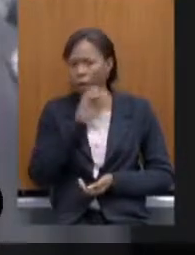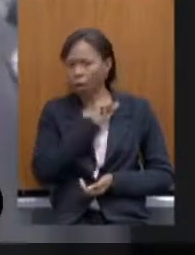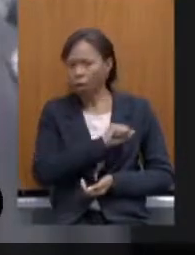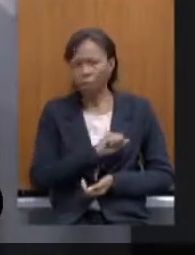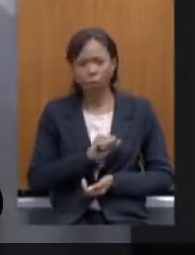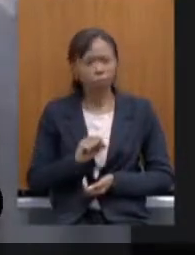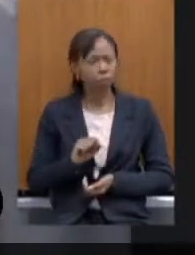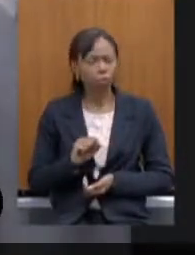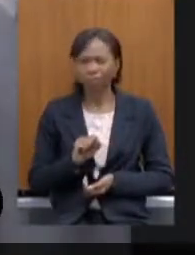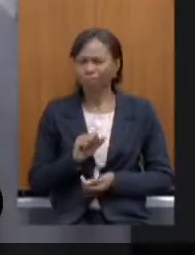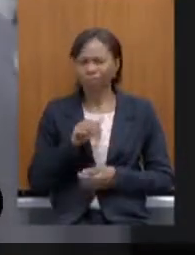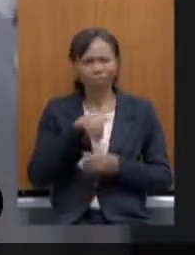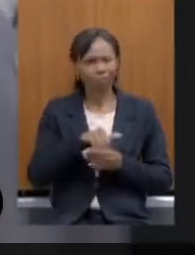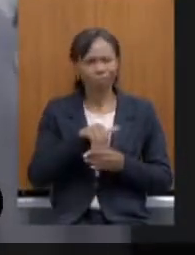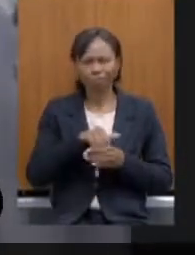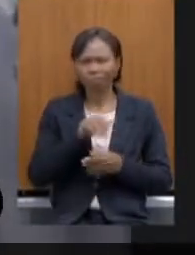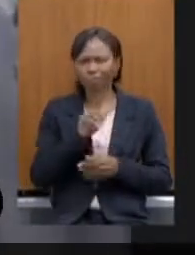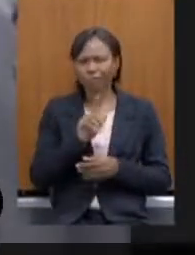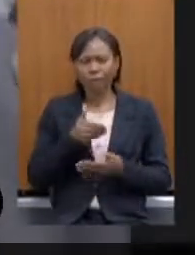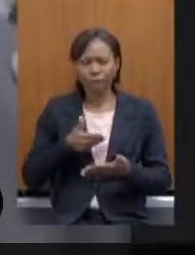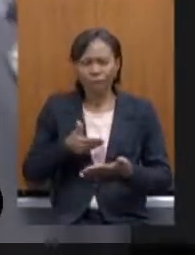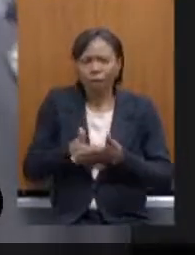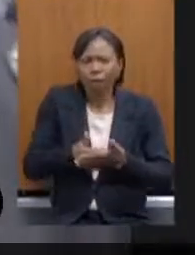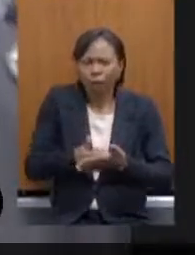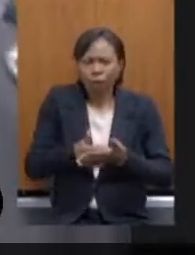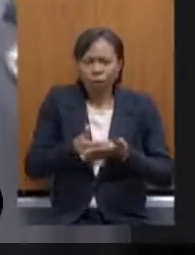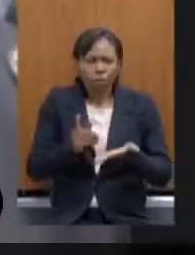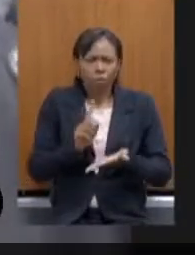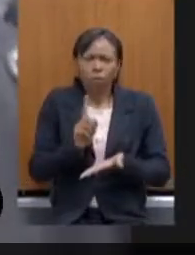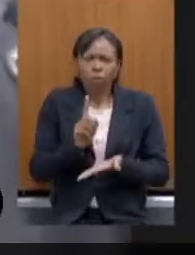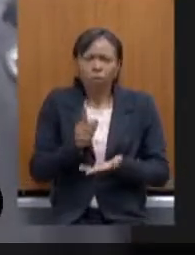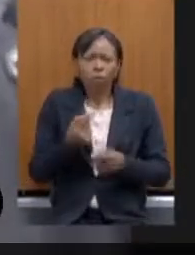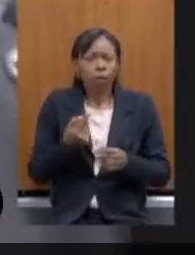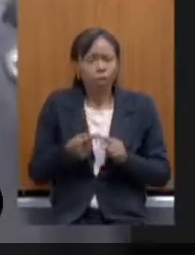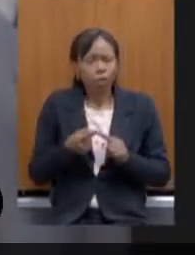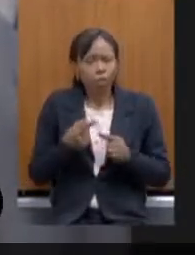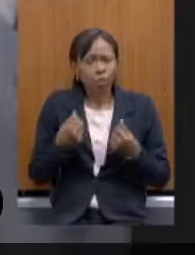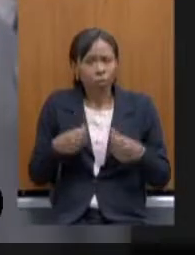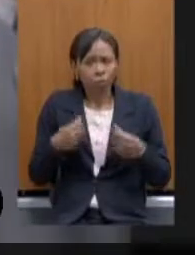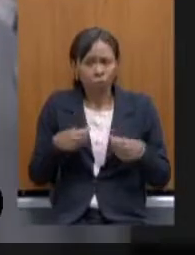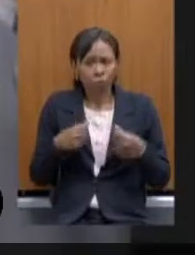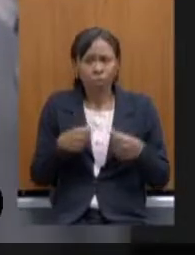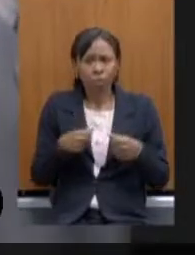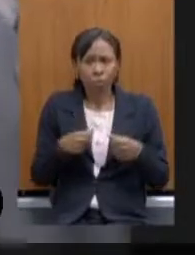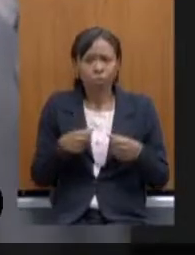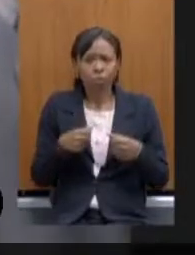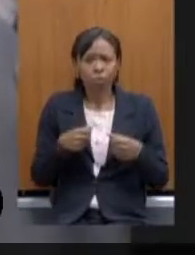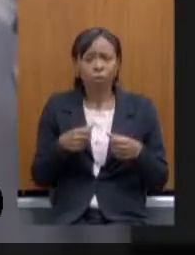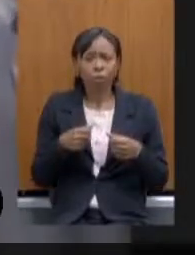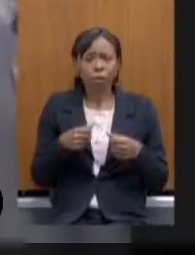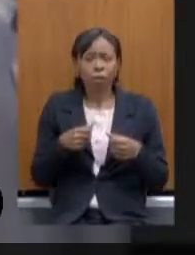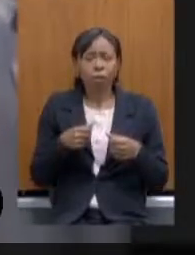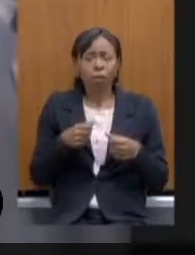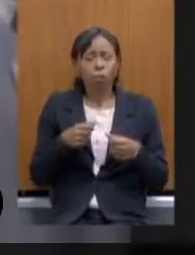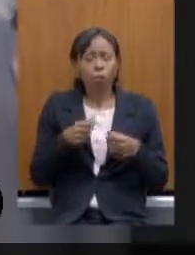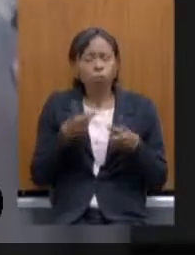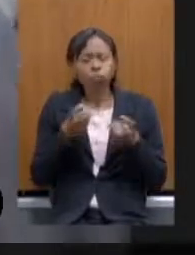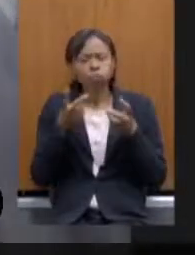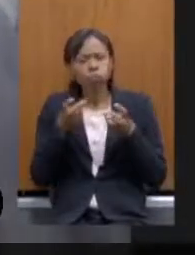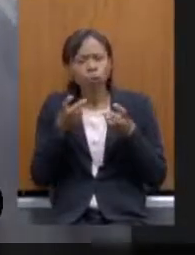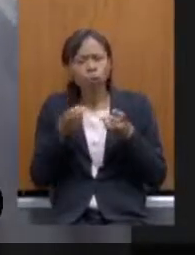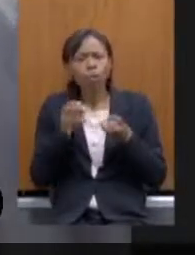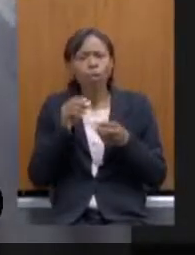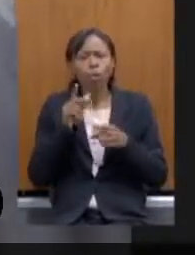e é na última hora então realmente a hipnose ainda podemos ouvir